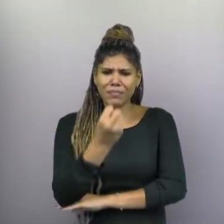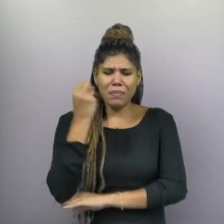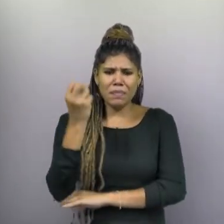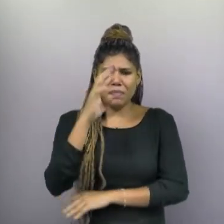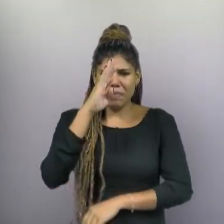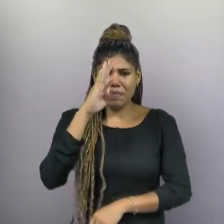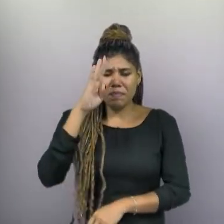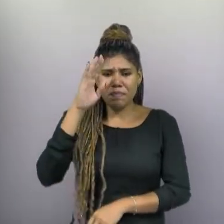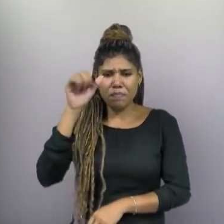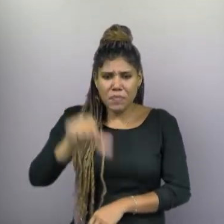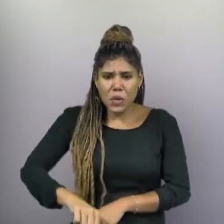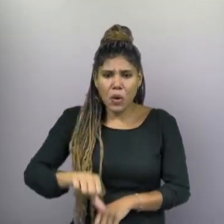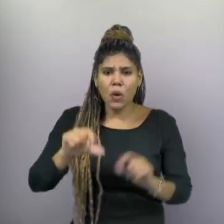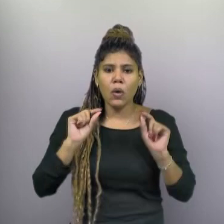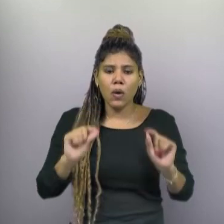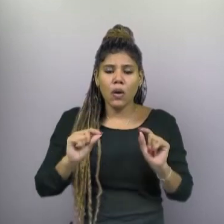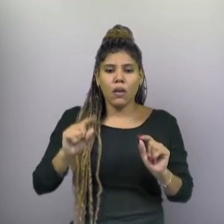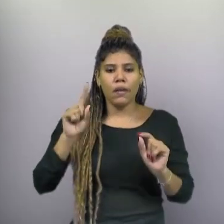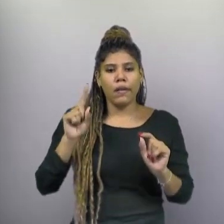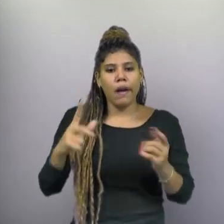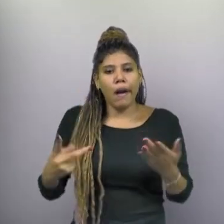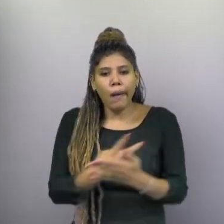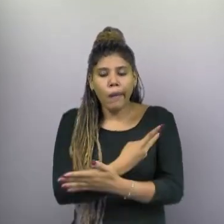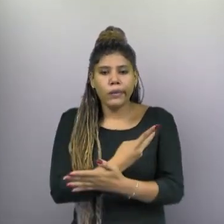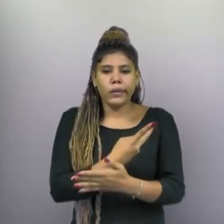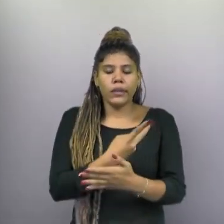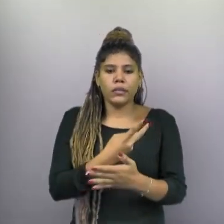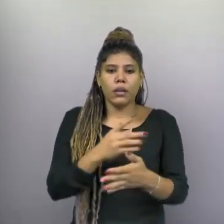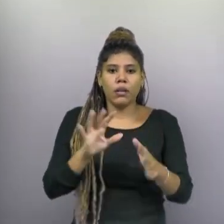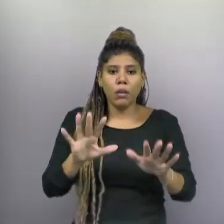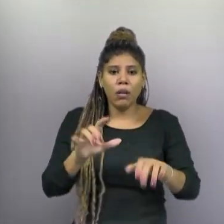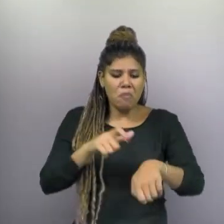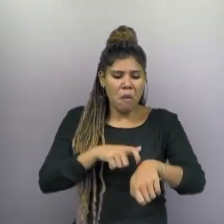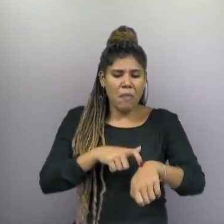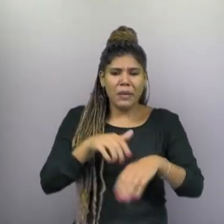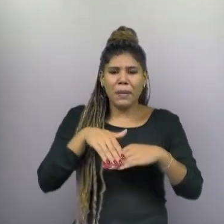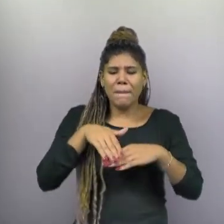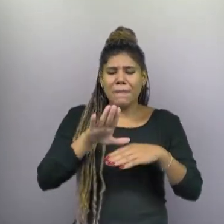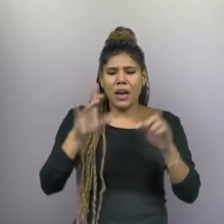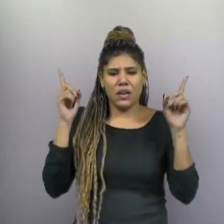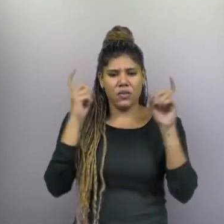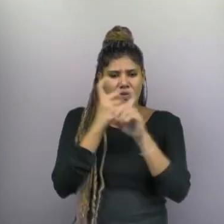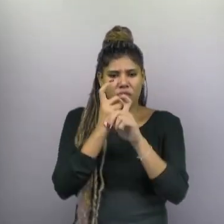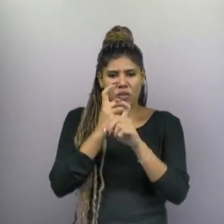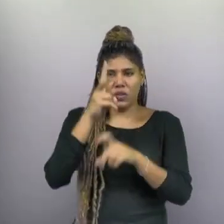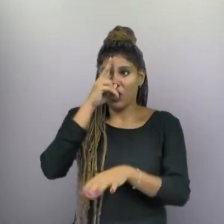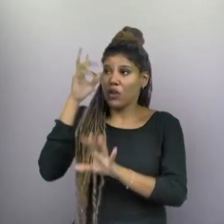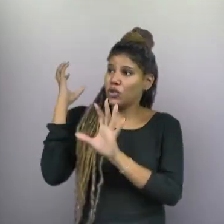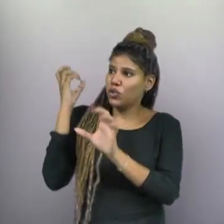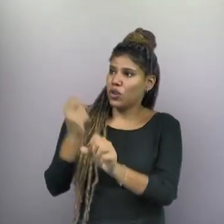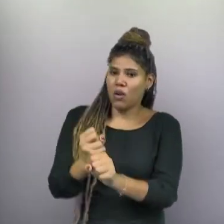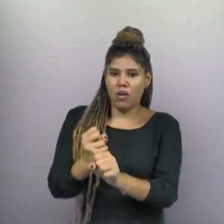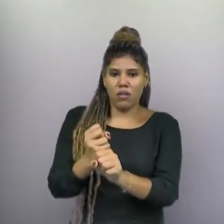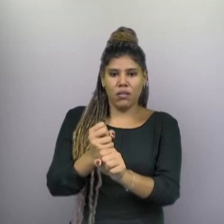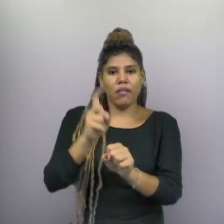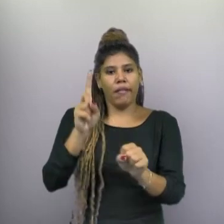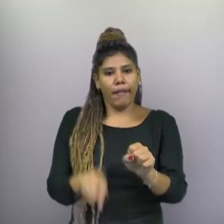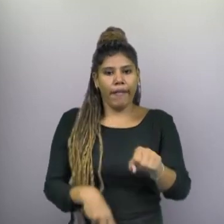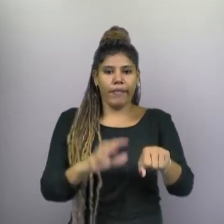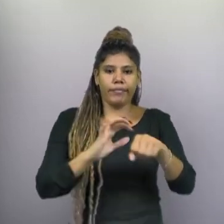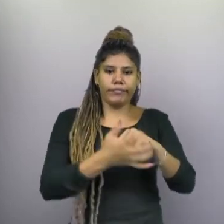ter ocorrido justamente em um dos momentos mais difíceis da história, durante a pandemia da